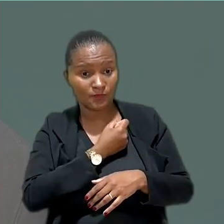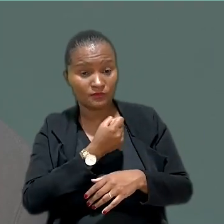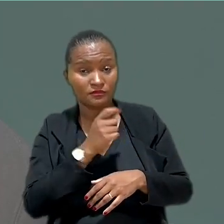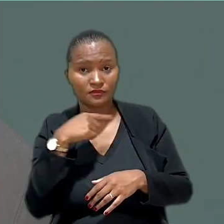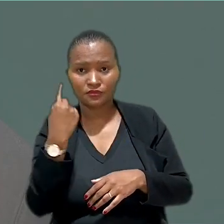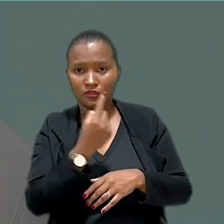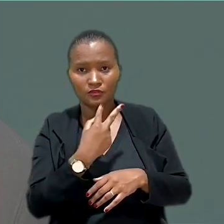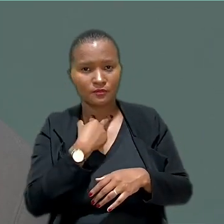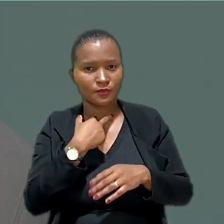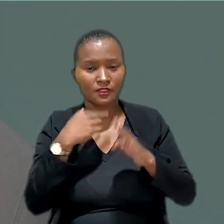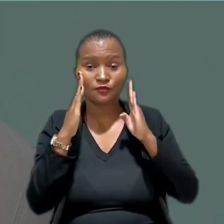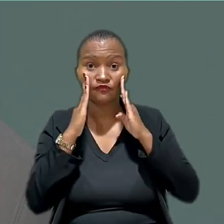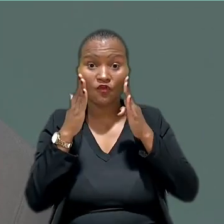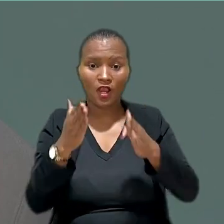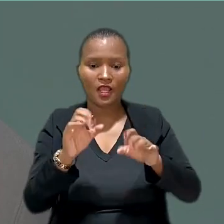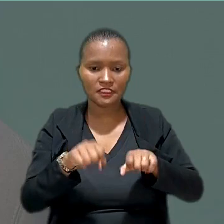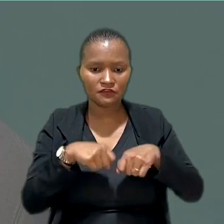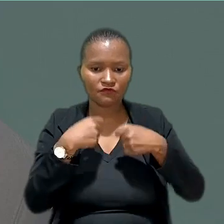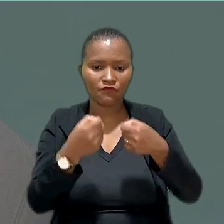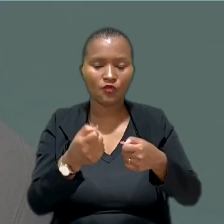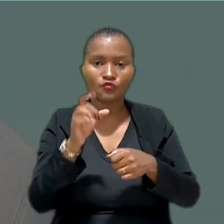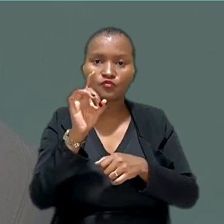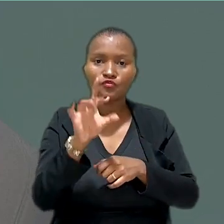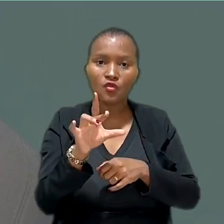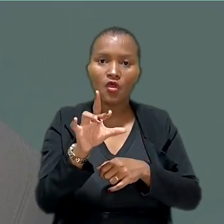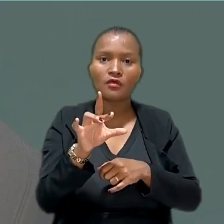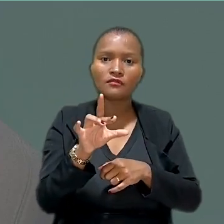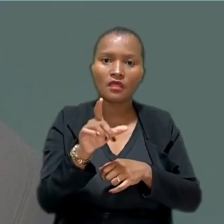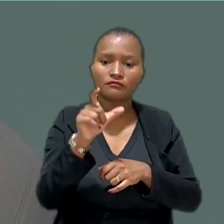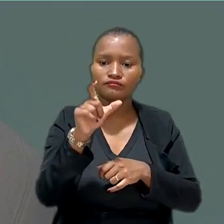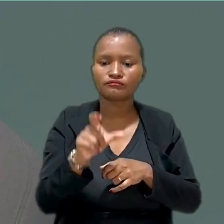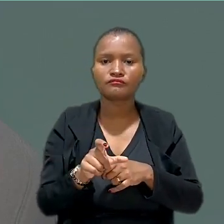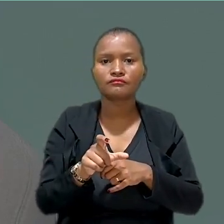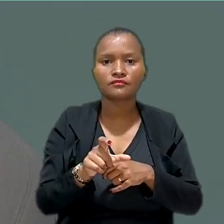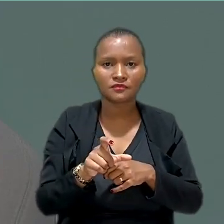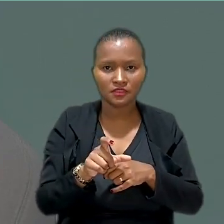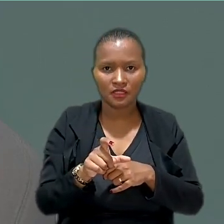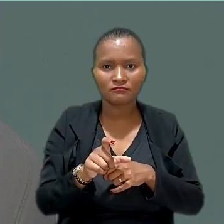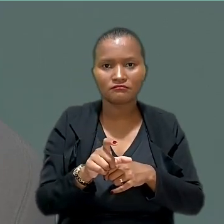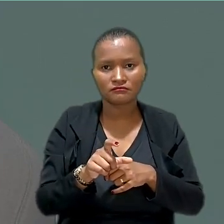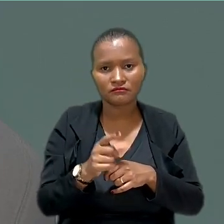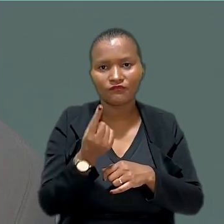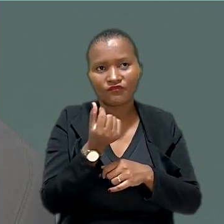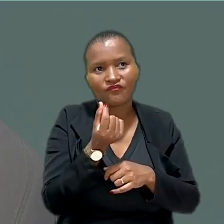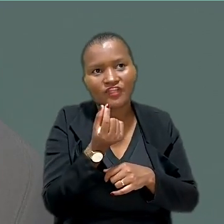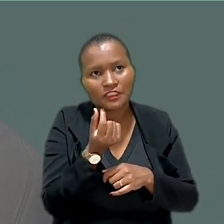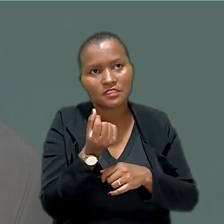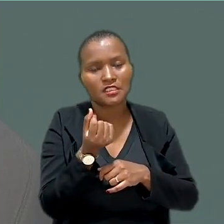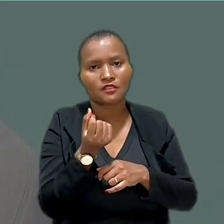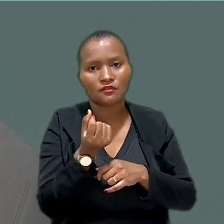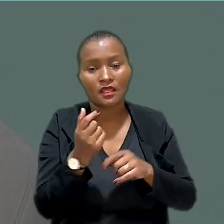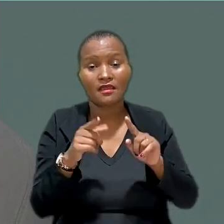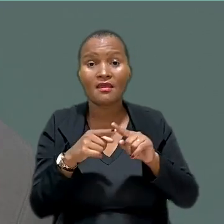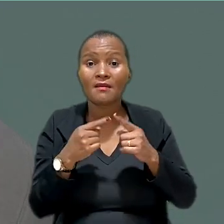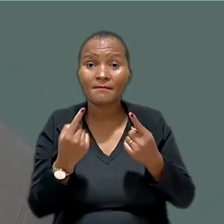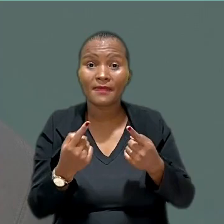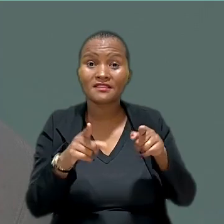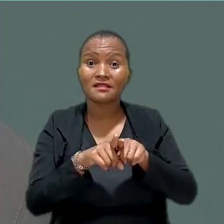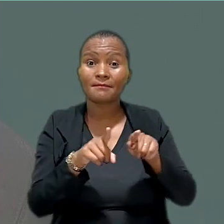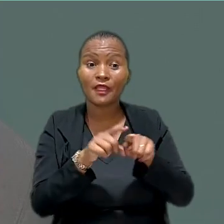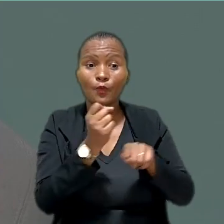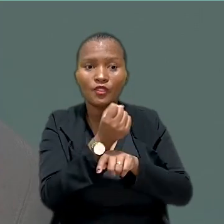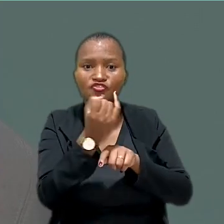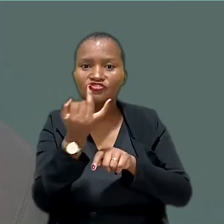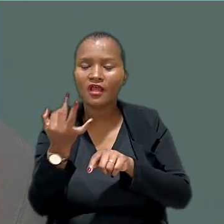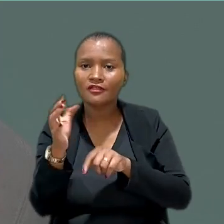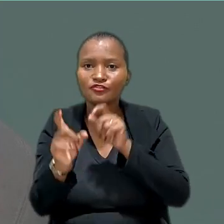podemos centrar o nosso esforço apenas no tocante aos recursos ao volume de recursos financeiros, mas também na